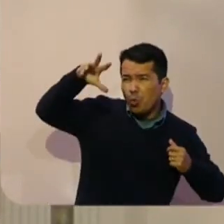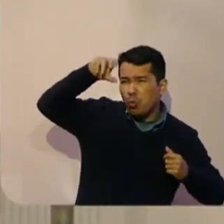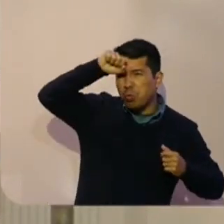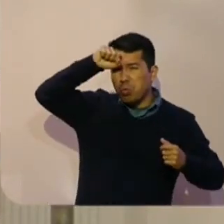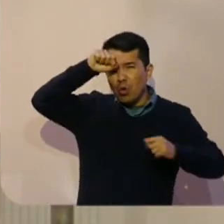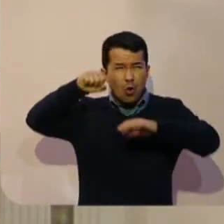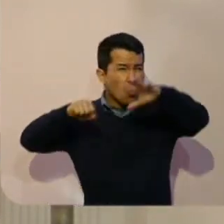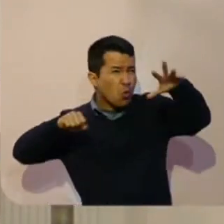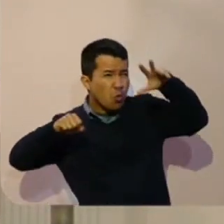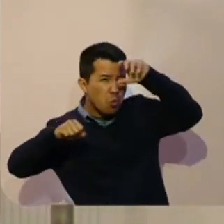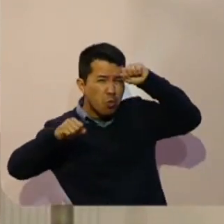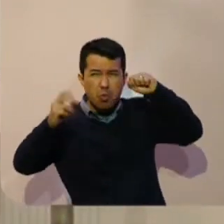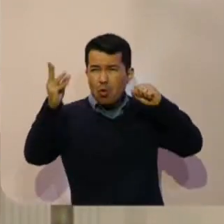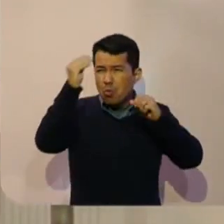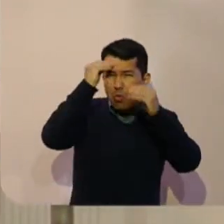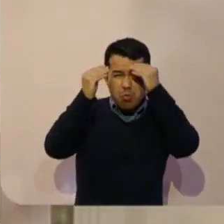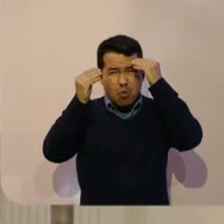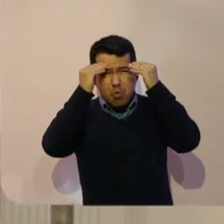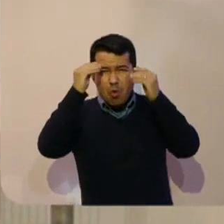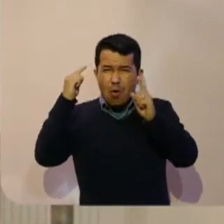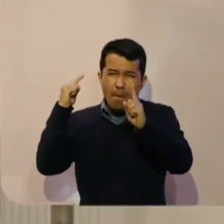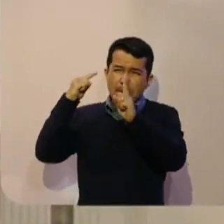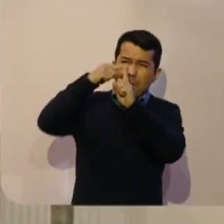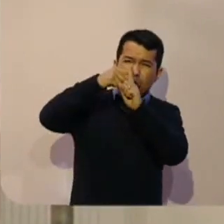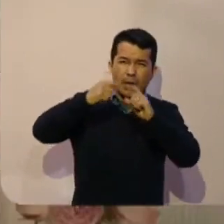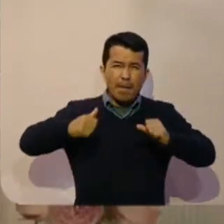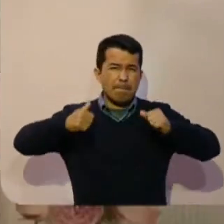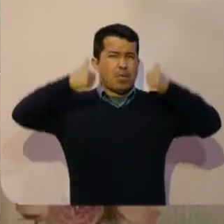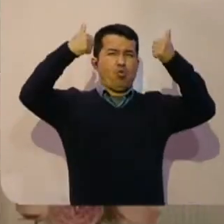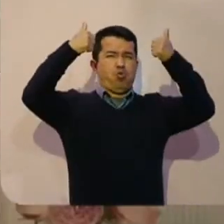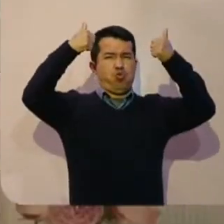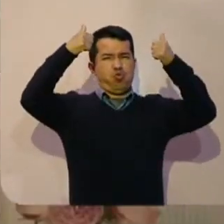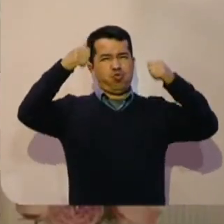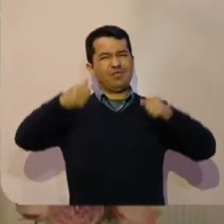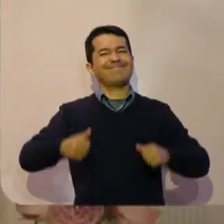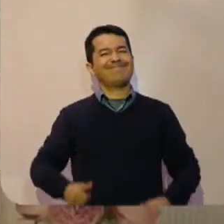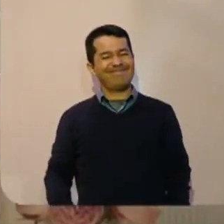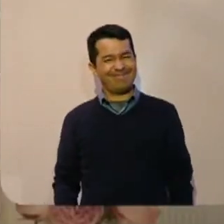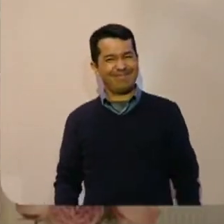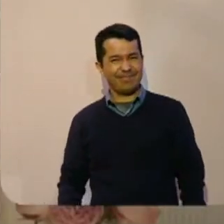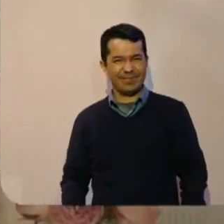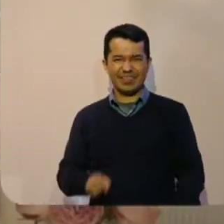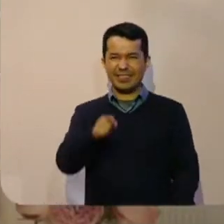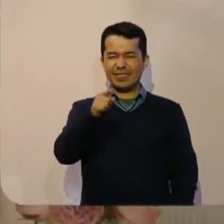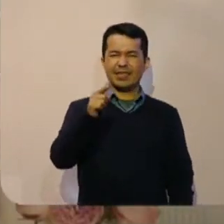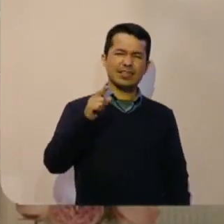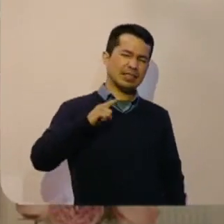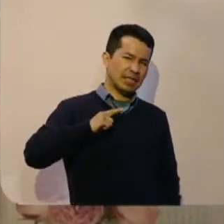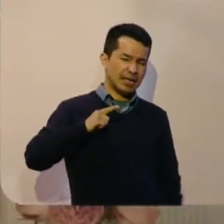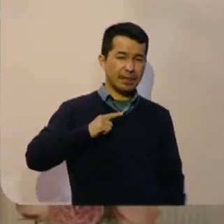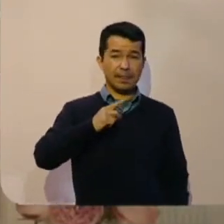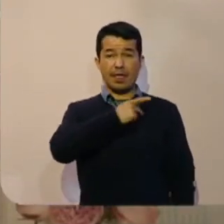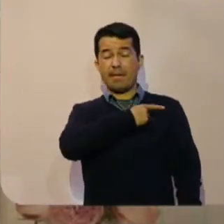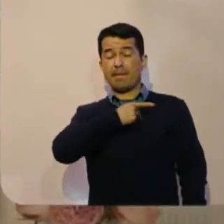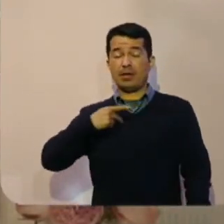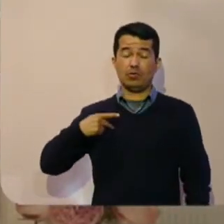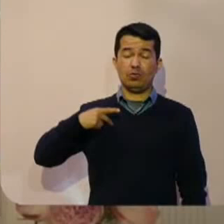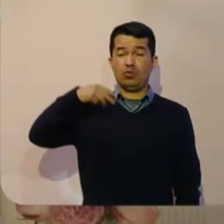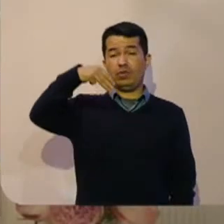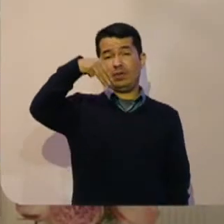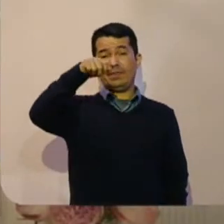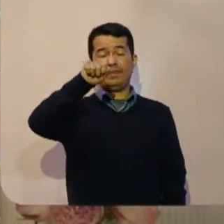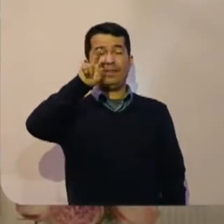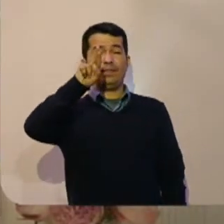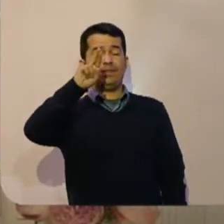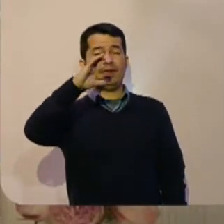se multiplique em nós em graça. Pastor Marcílio, né, o pai, né,